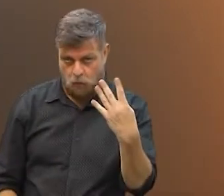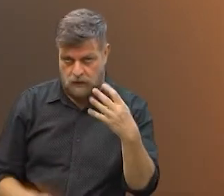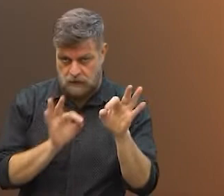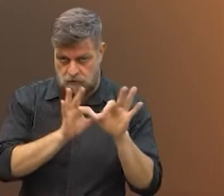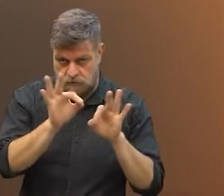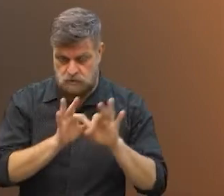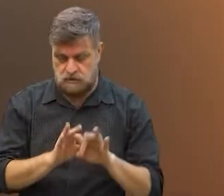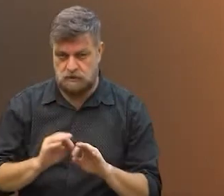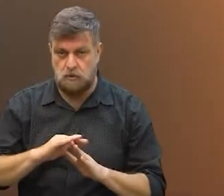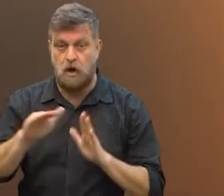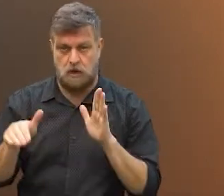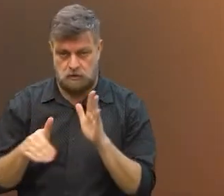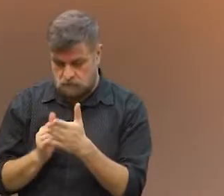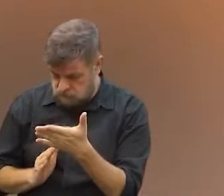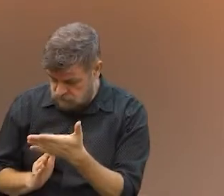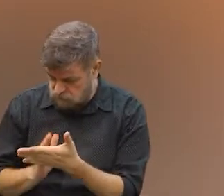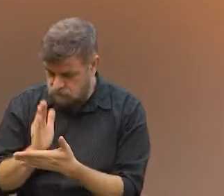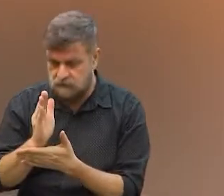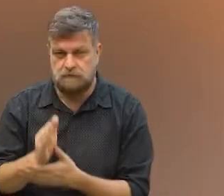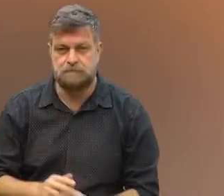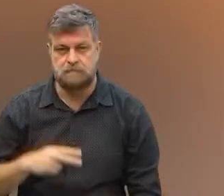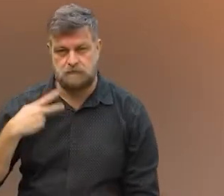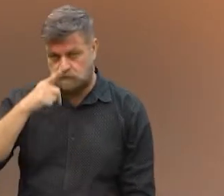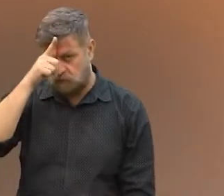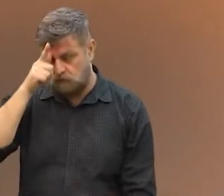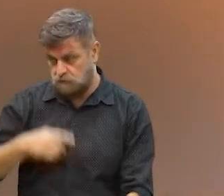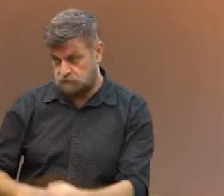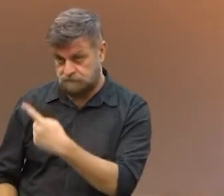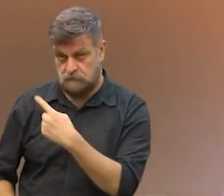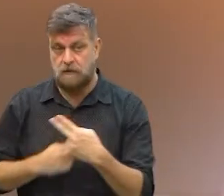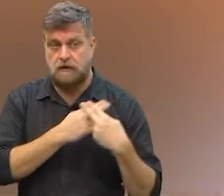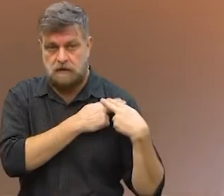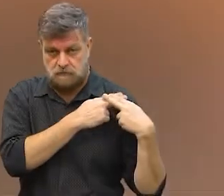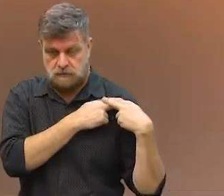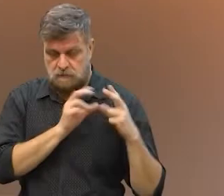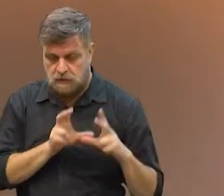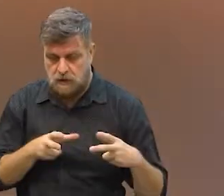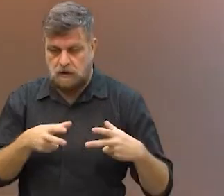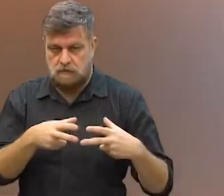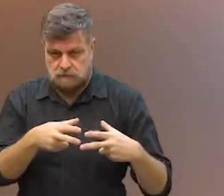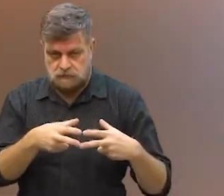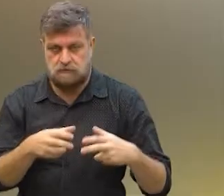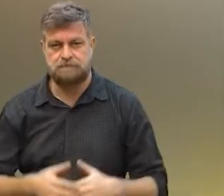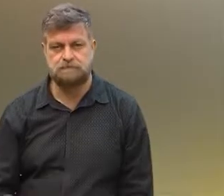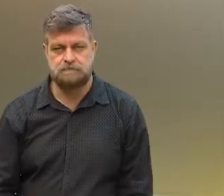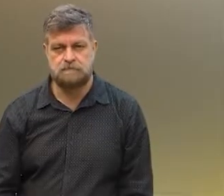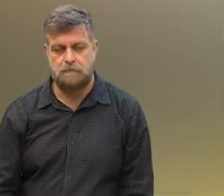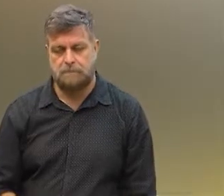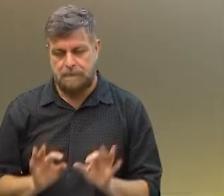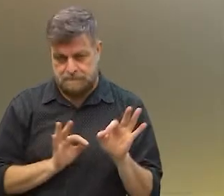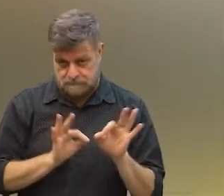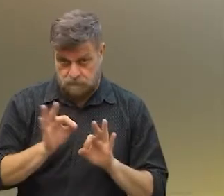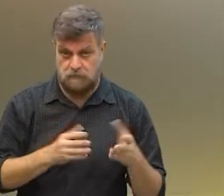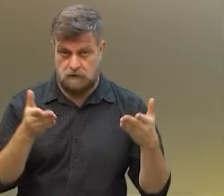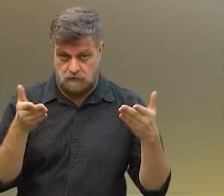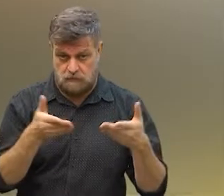matérias e todas aprovadas. O vereador Gustavo Peta, presidente do colegiado, conduziu os trabalhos. Os projetos agora